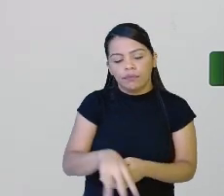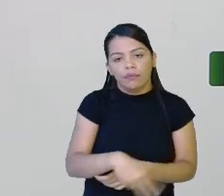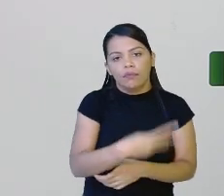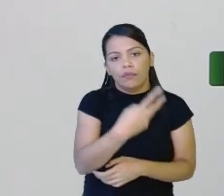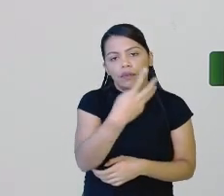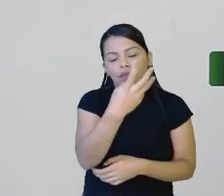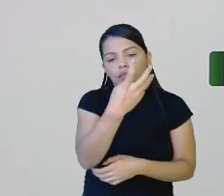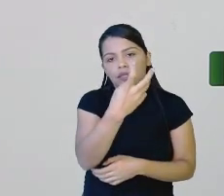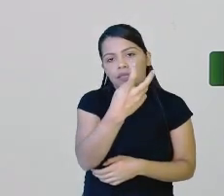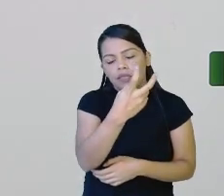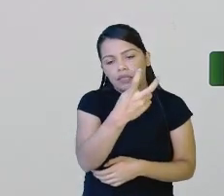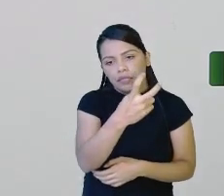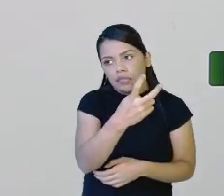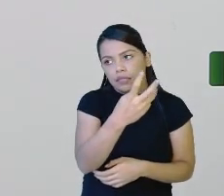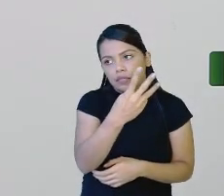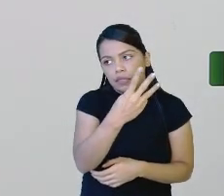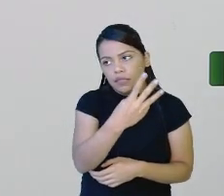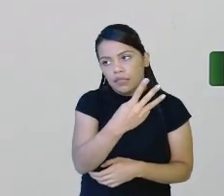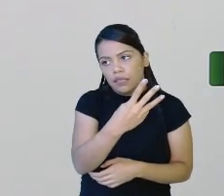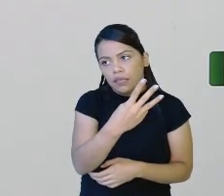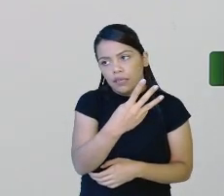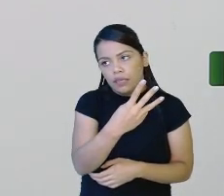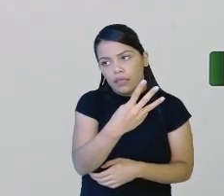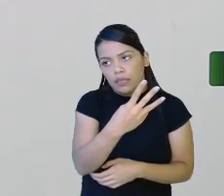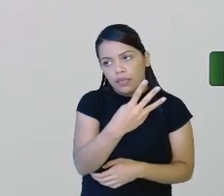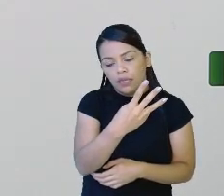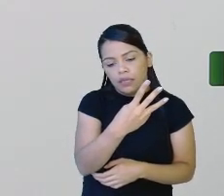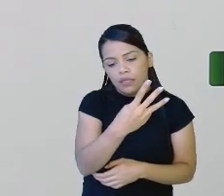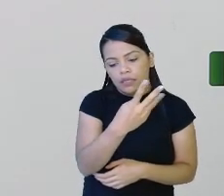3, 15. Lembrando, figuras